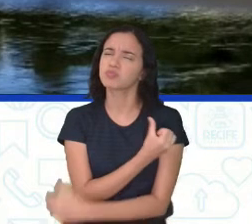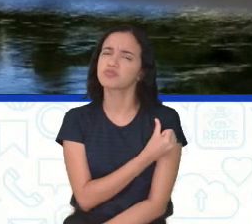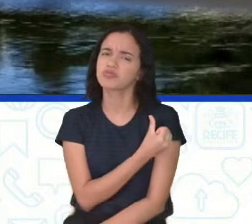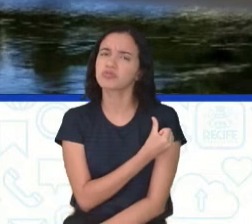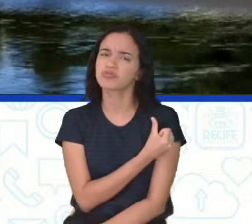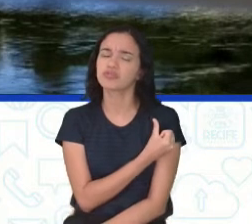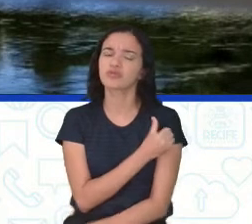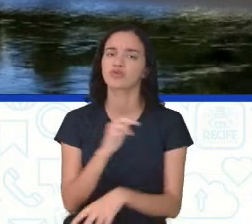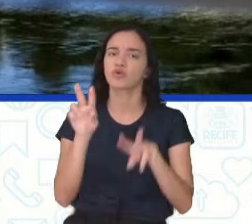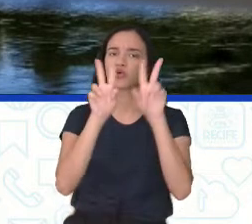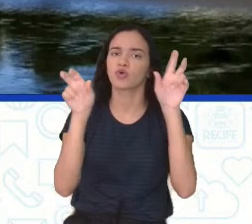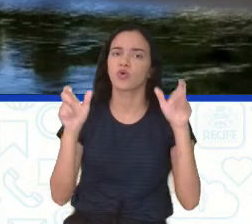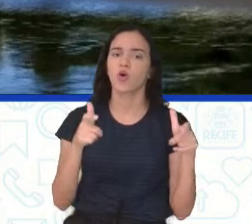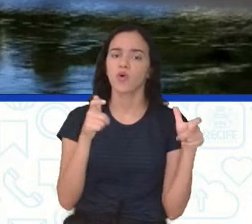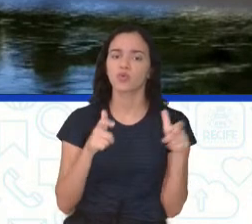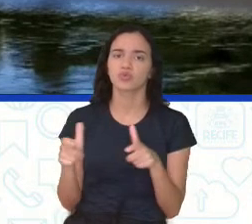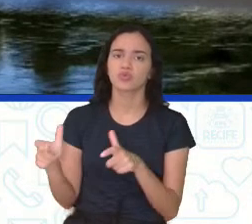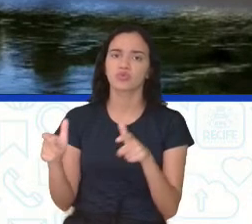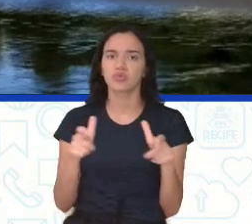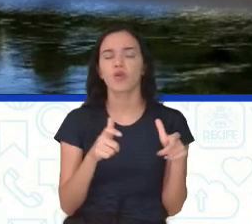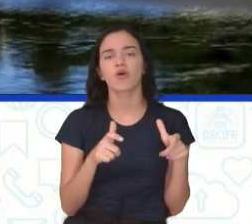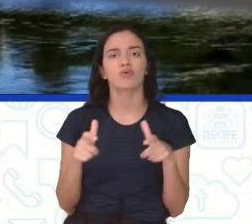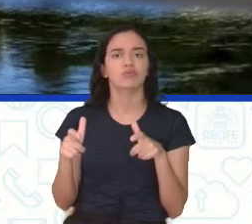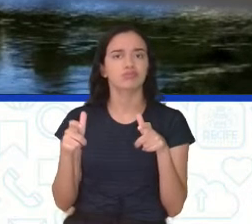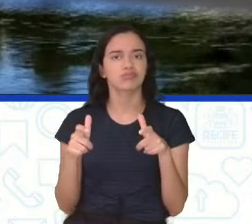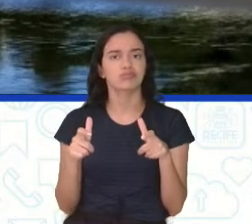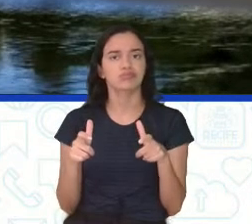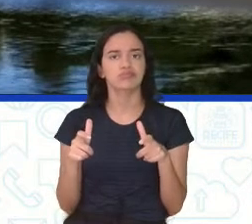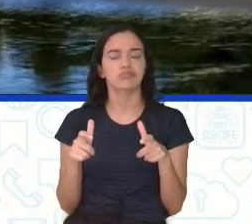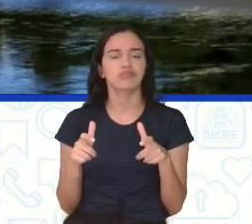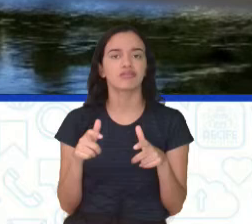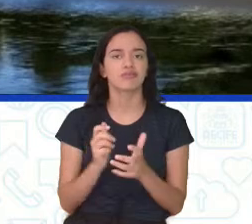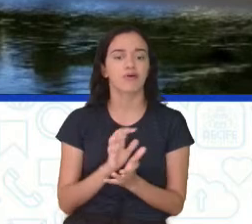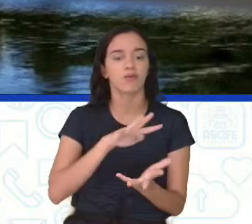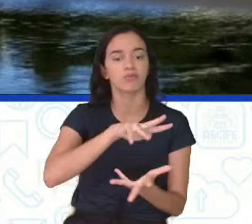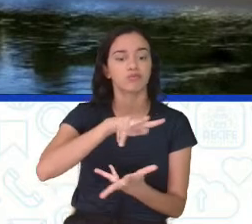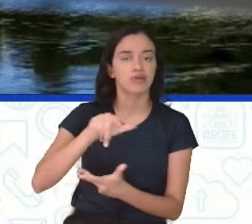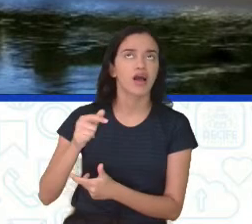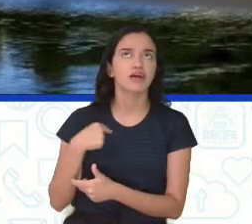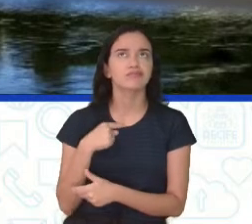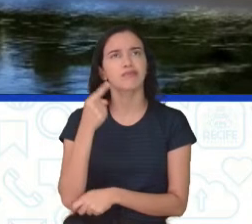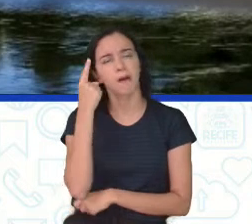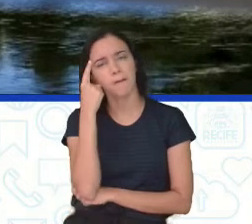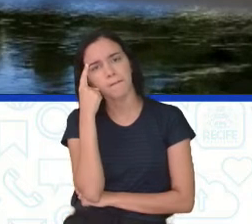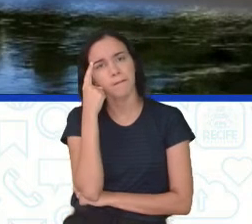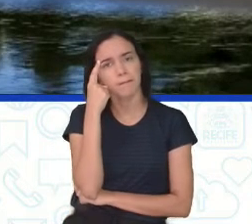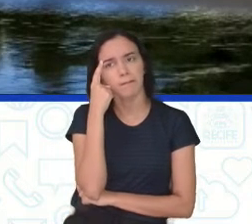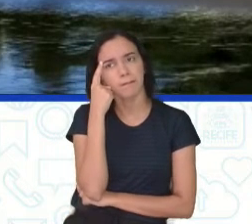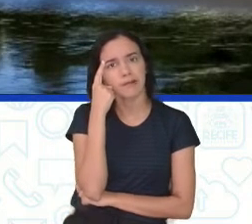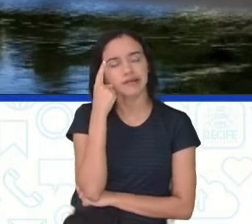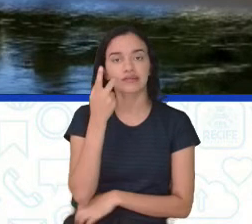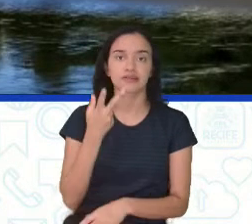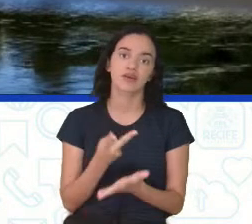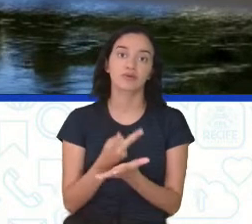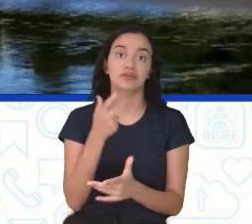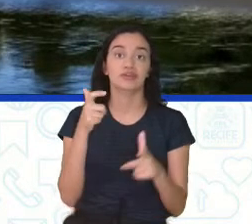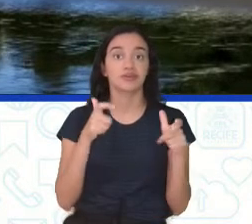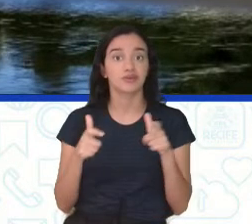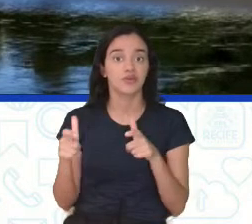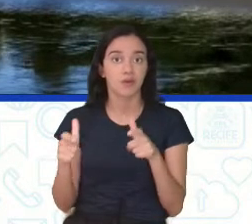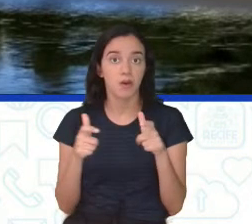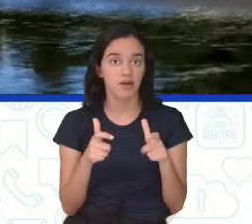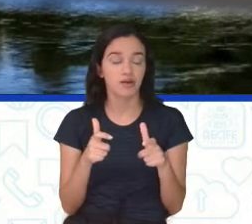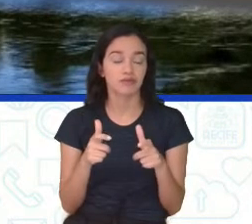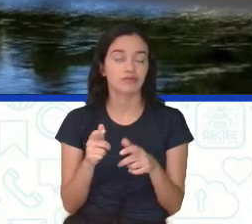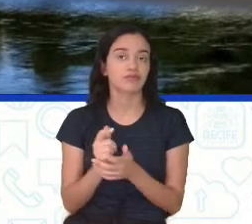ano, a questão do local para o global, né? E aí muitas vezes a gente pensa que aquela questão que ocorre no local não vai dar